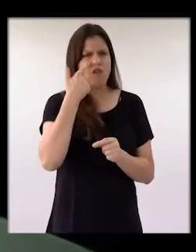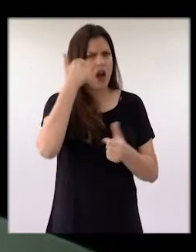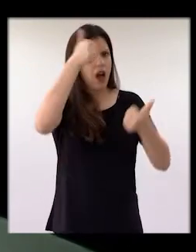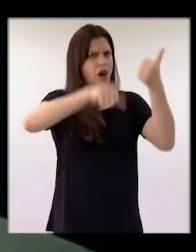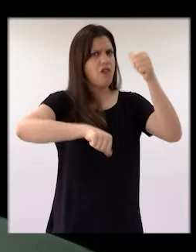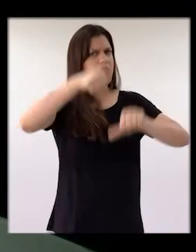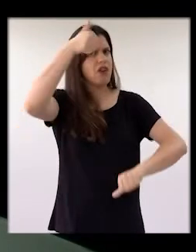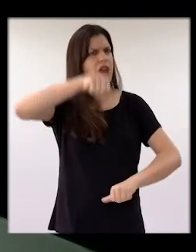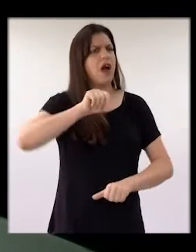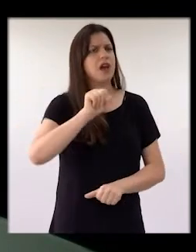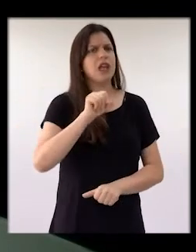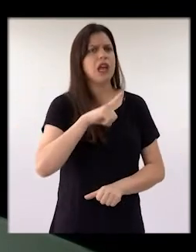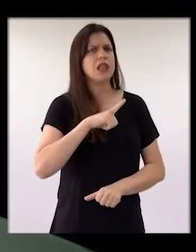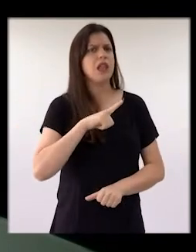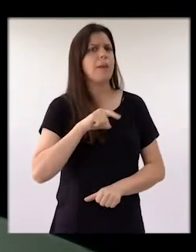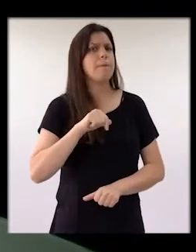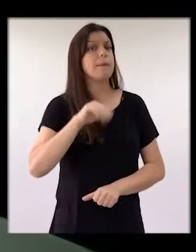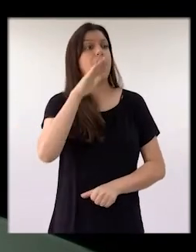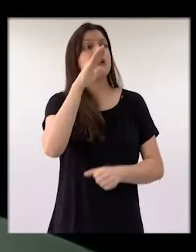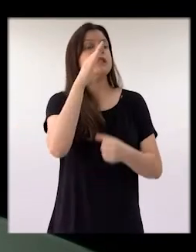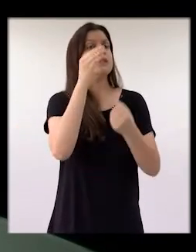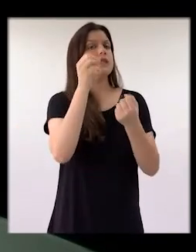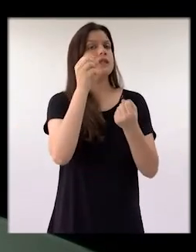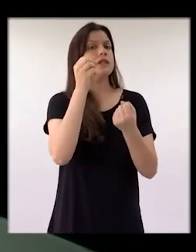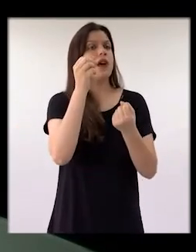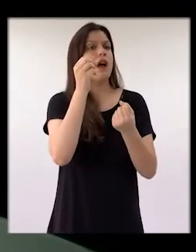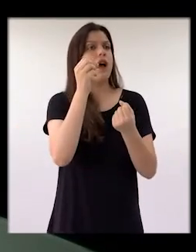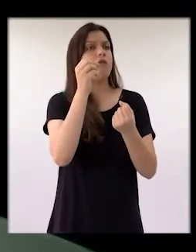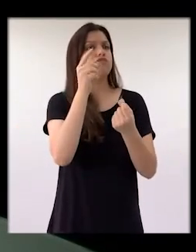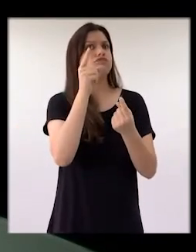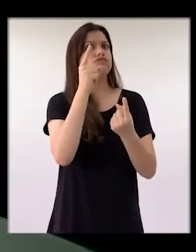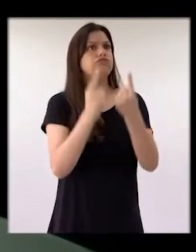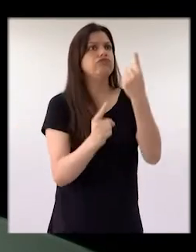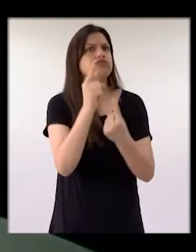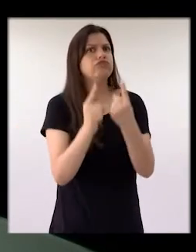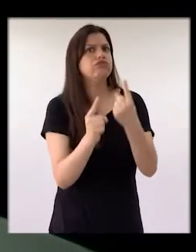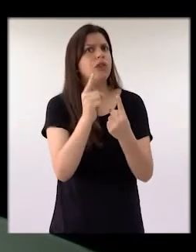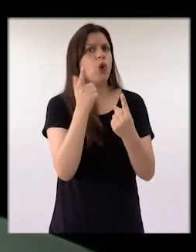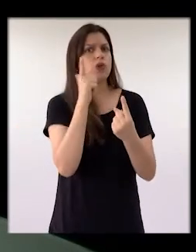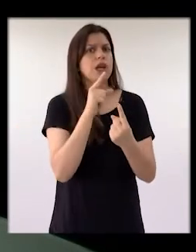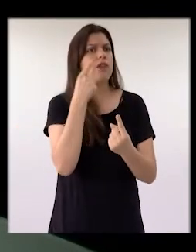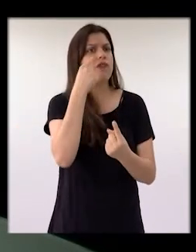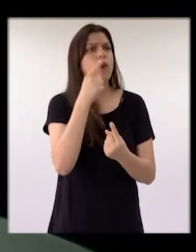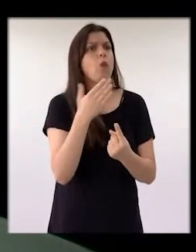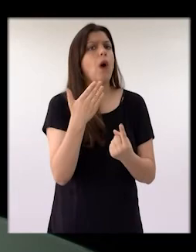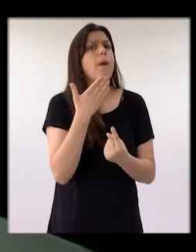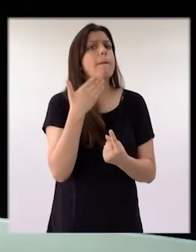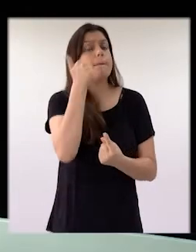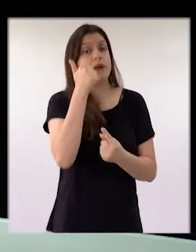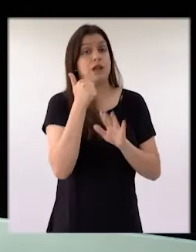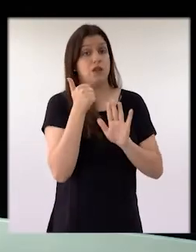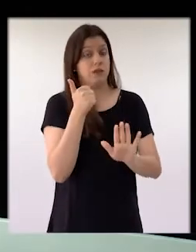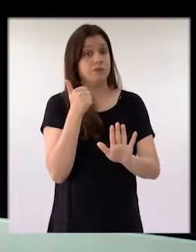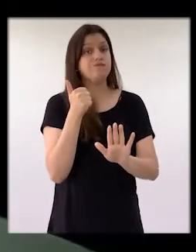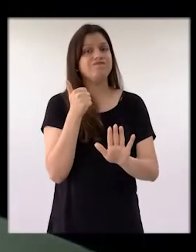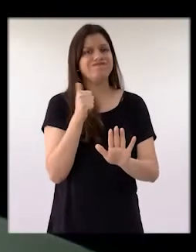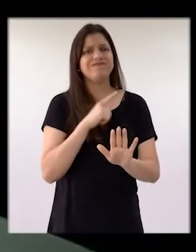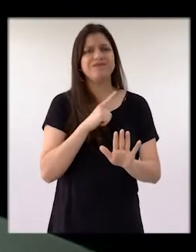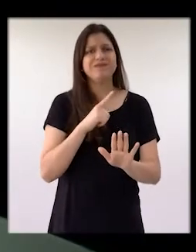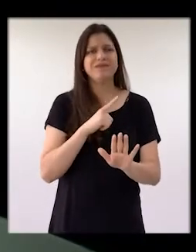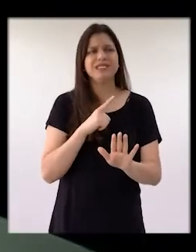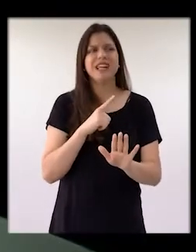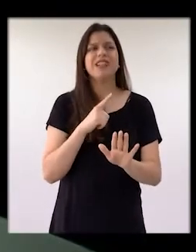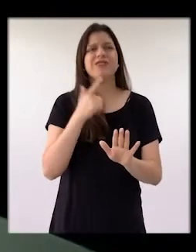foi o quê? Verificar essas variáveis, quem foram de maior peso, né? Quem que trouxe essa maior eficiência. Então, ali a gente